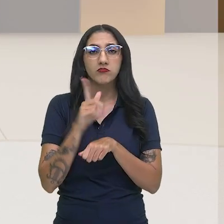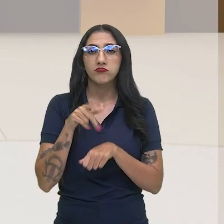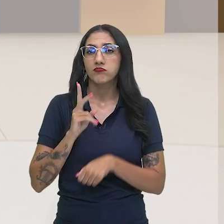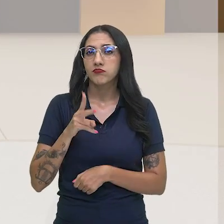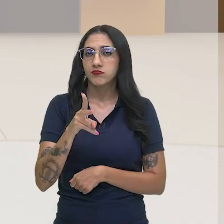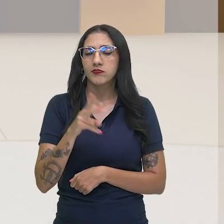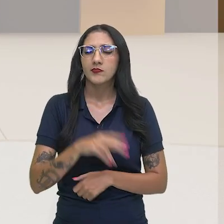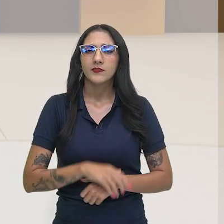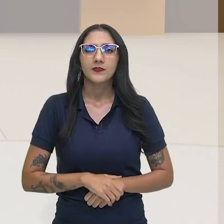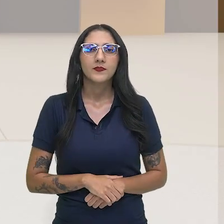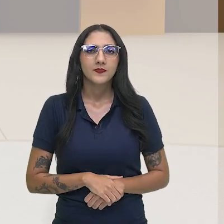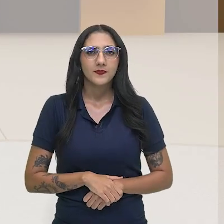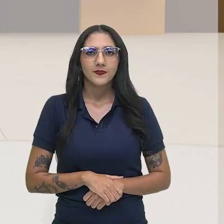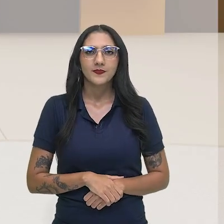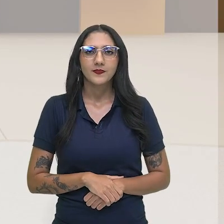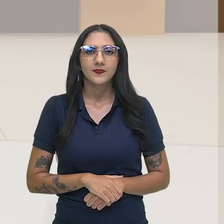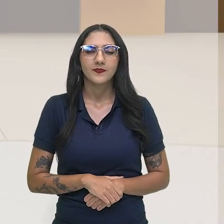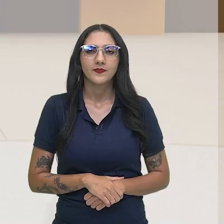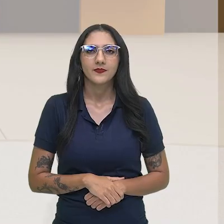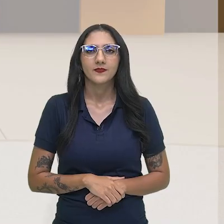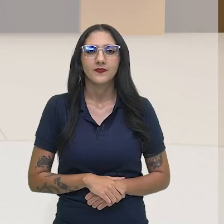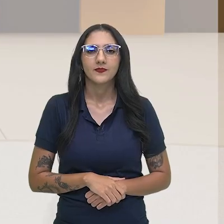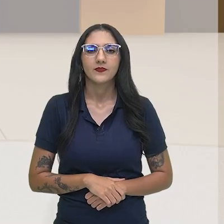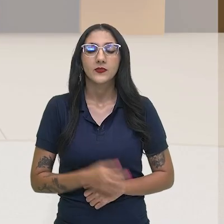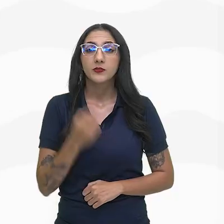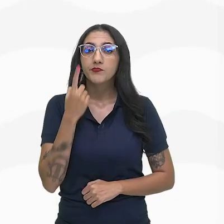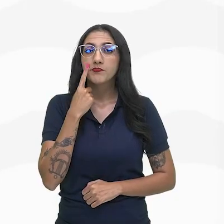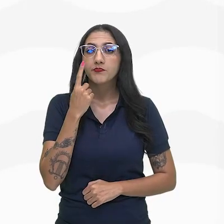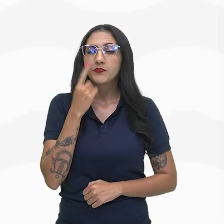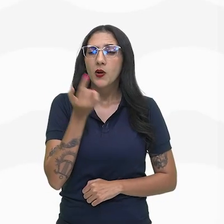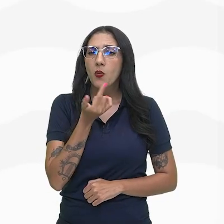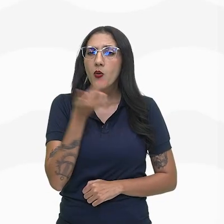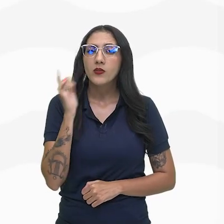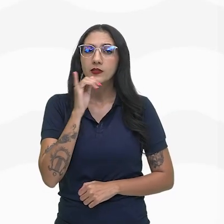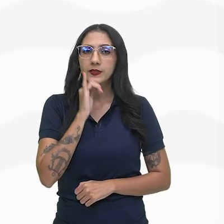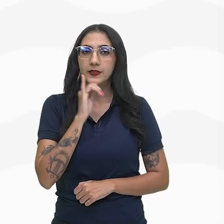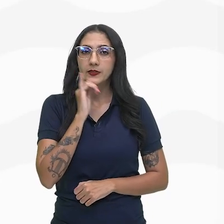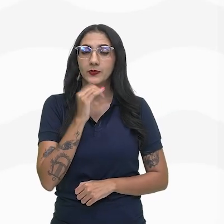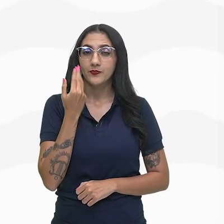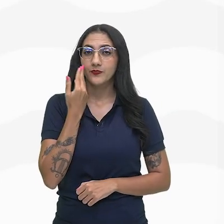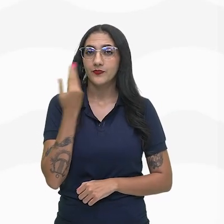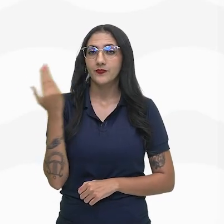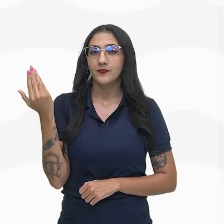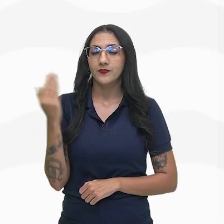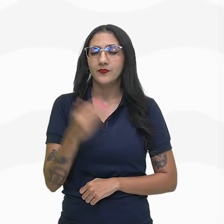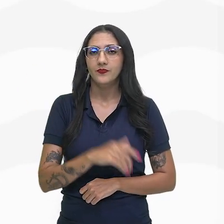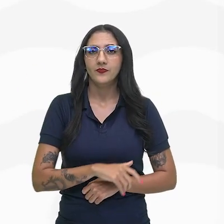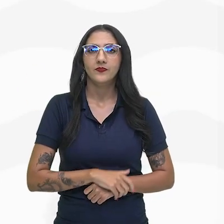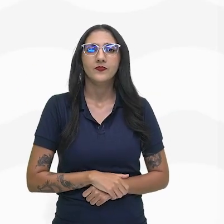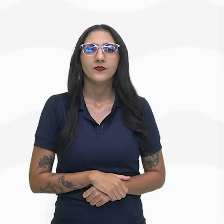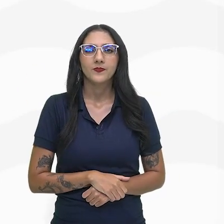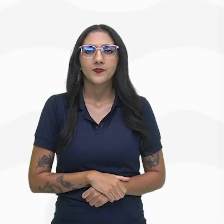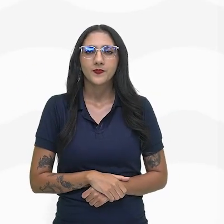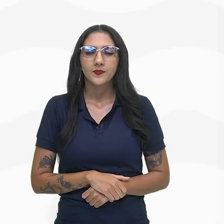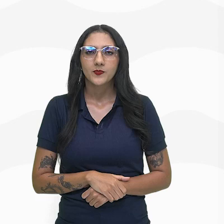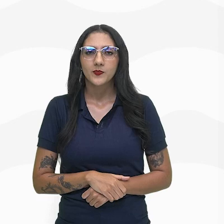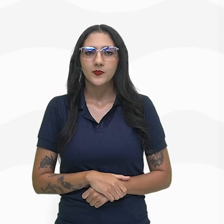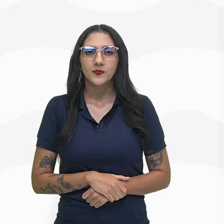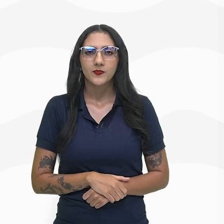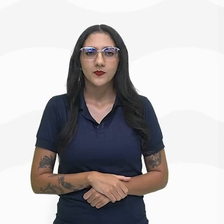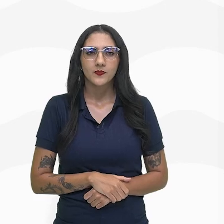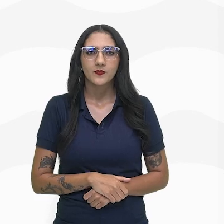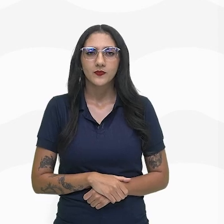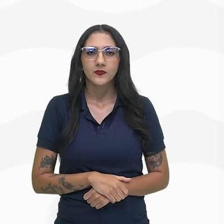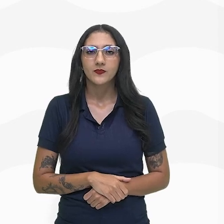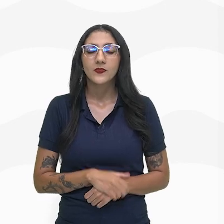Muito bem. E para ficar mais claro, vamos a um próximo exemplo. Olha o nosso exemplo 2 aí, ó. Vamos falar agora da realidade